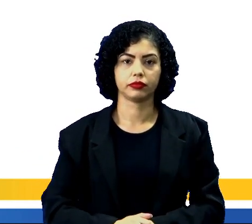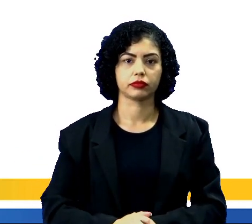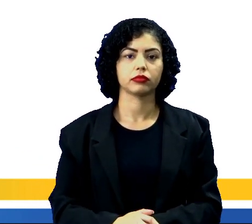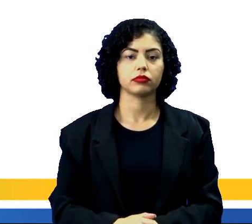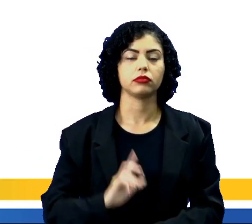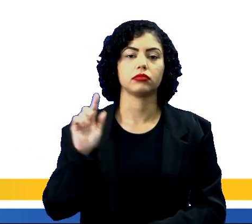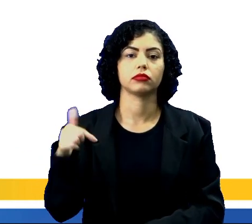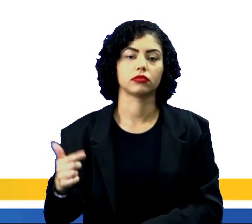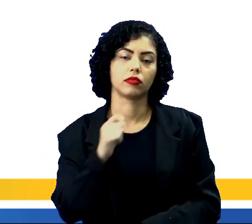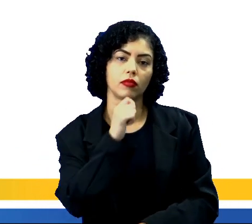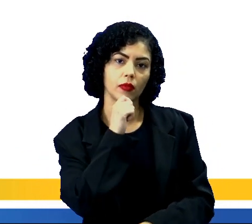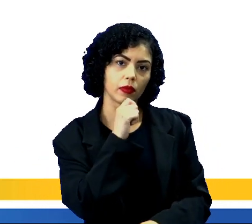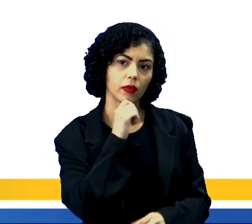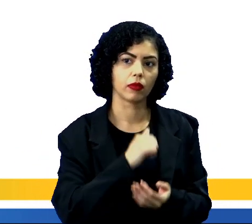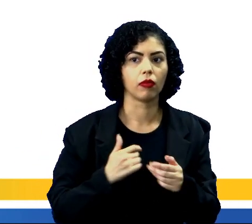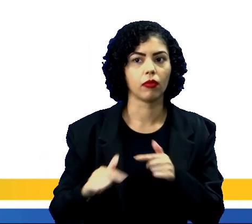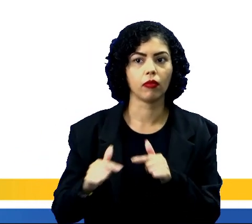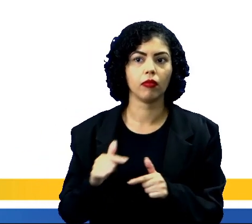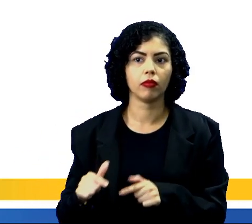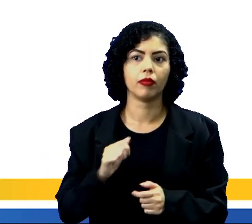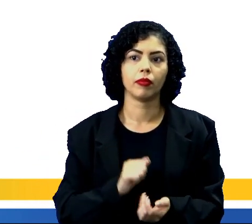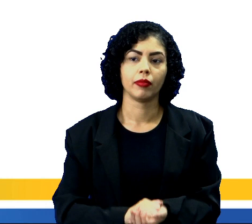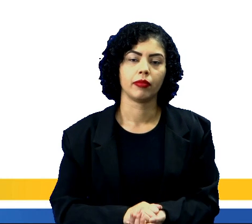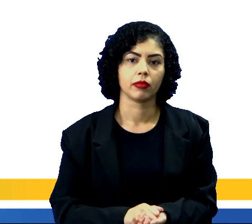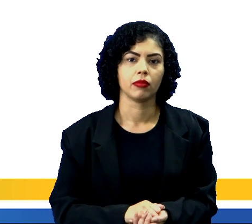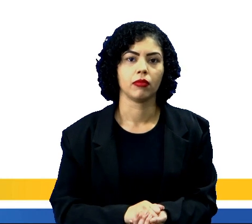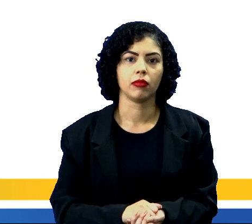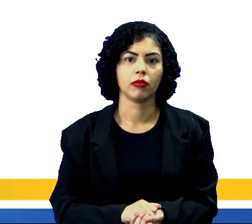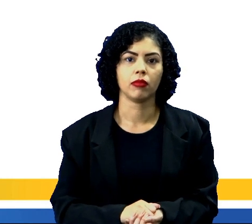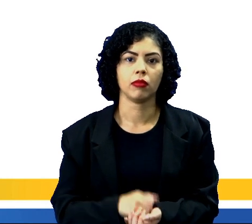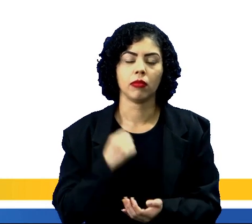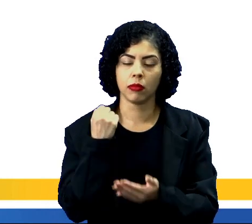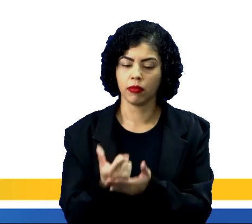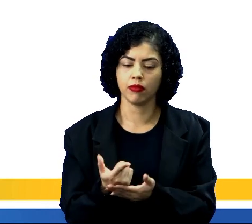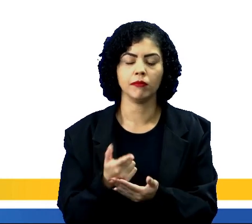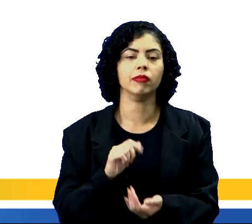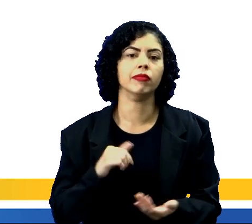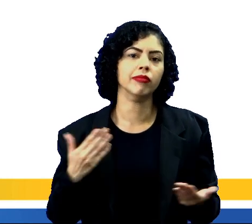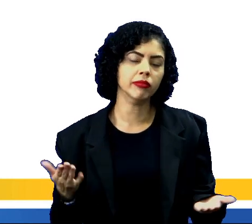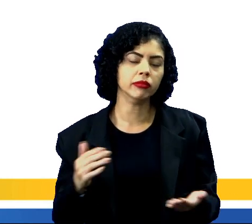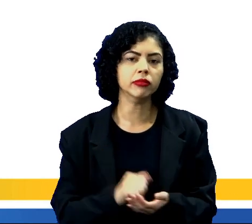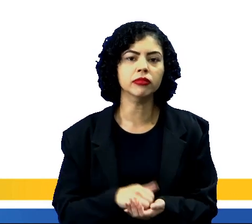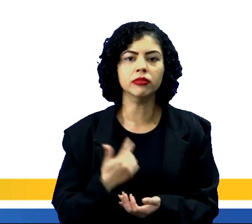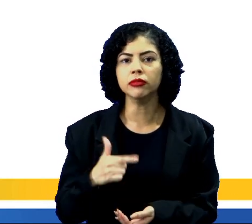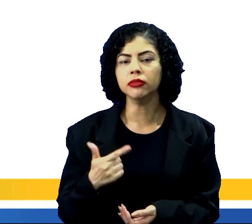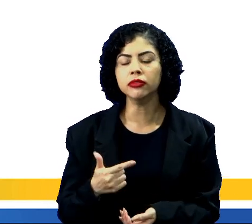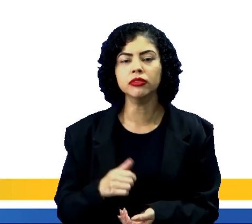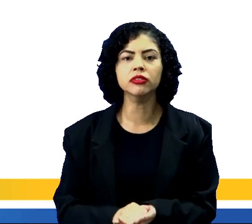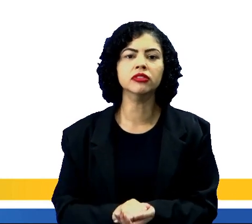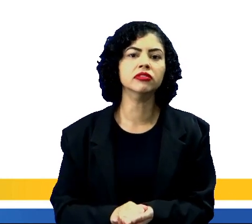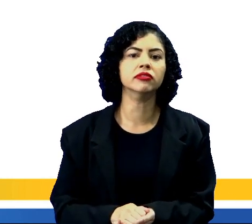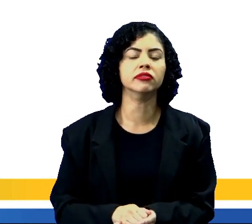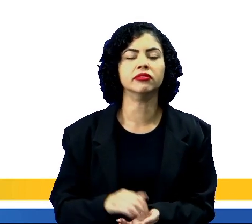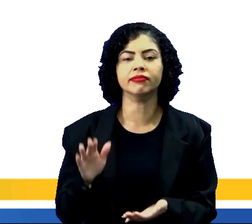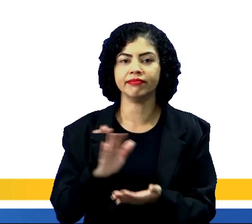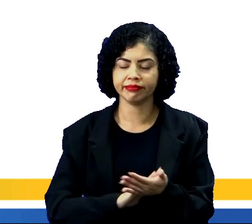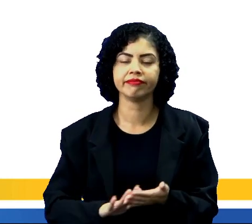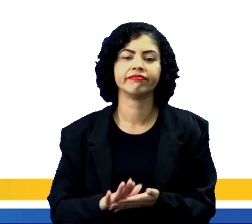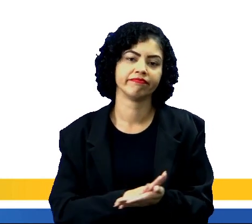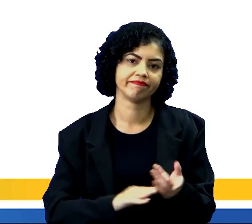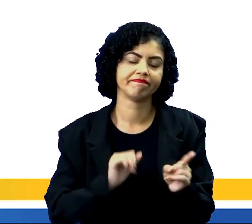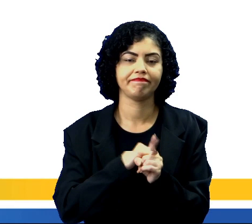eram aqueles que trabalhavam, para pagar suas dívidas e não tinham privilégios dentro